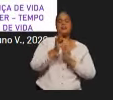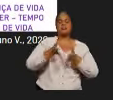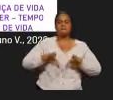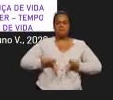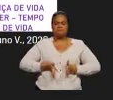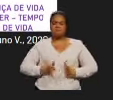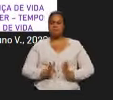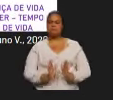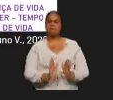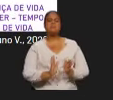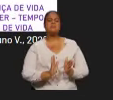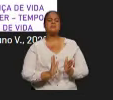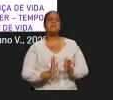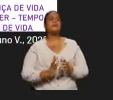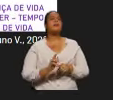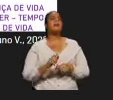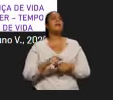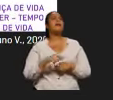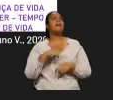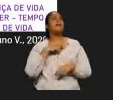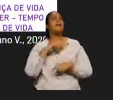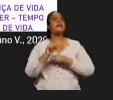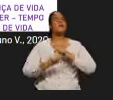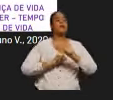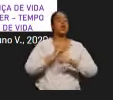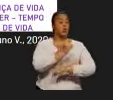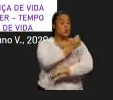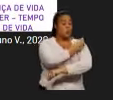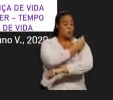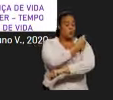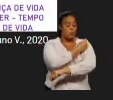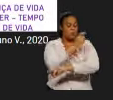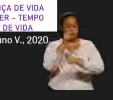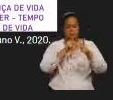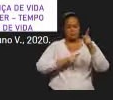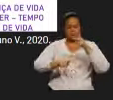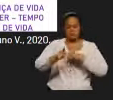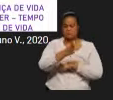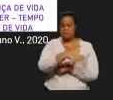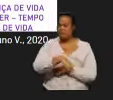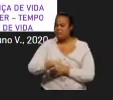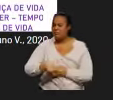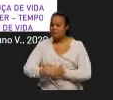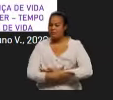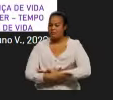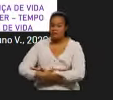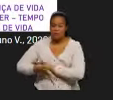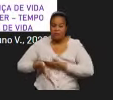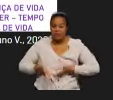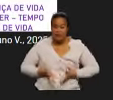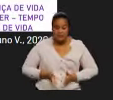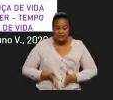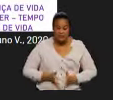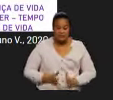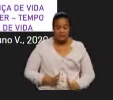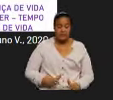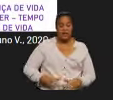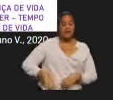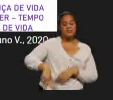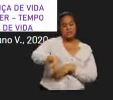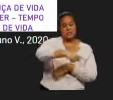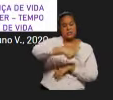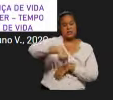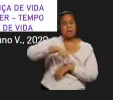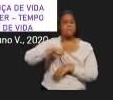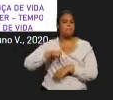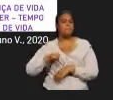aquela taxa aqui com é conta né o número de nascidos em um ano dentro do universo de mil